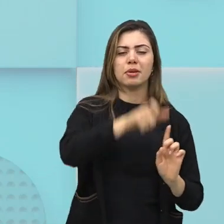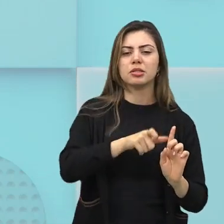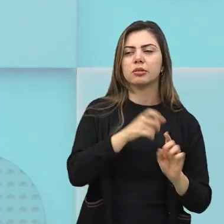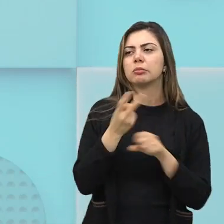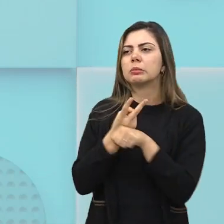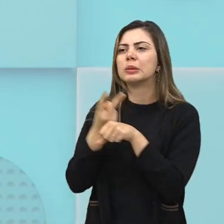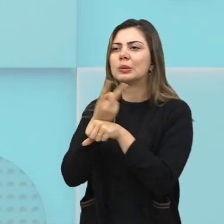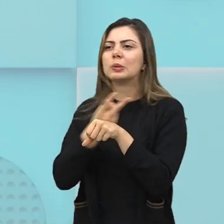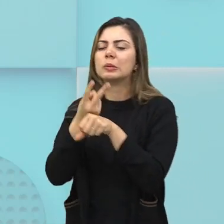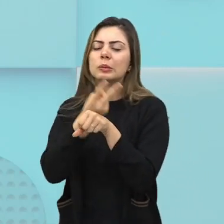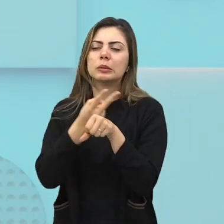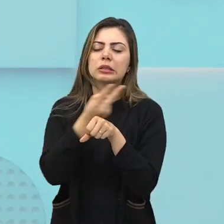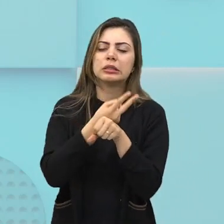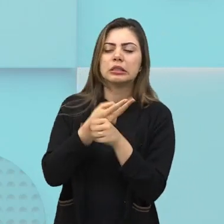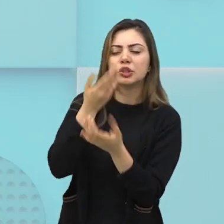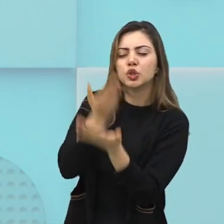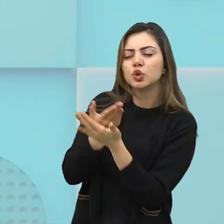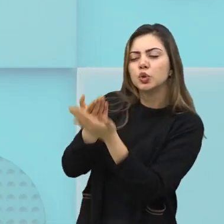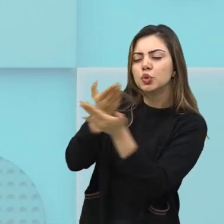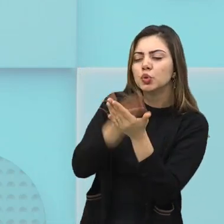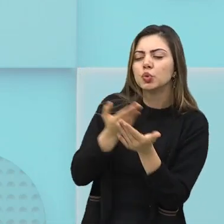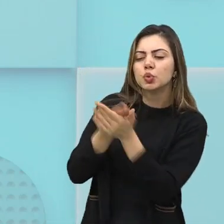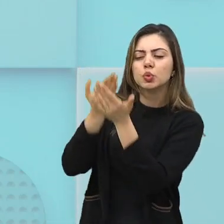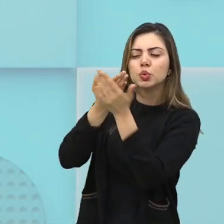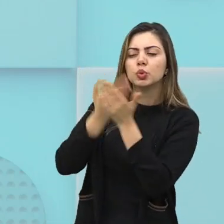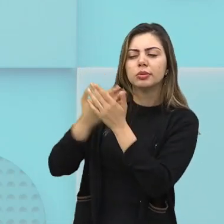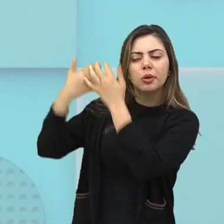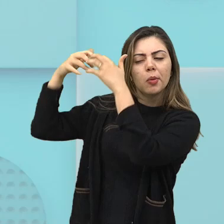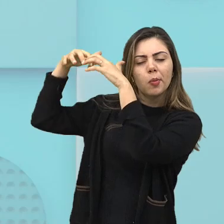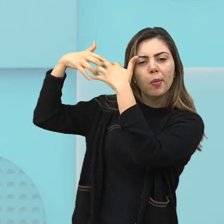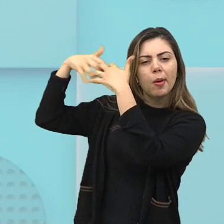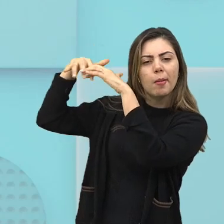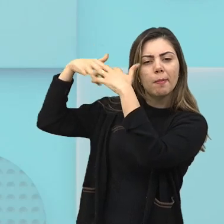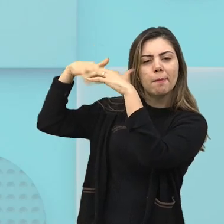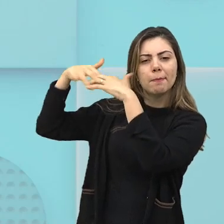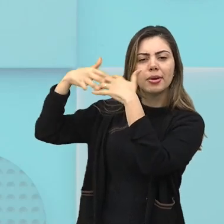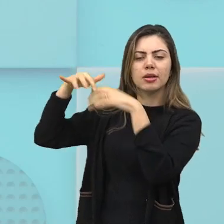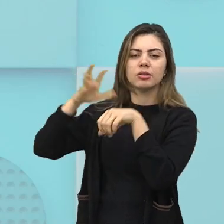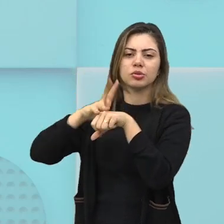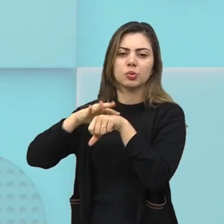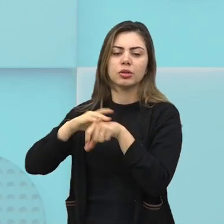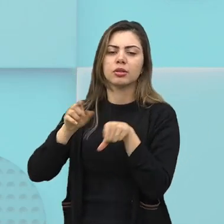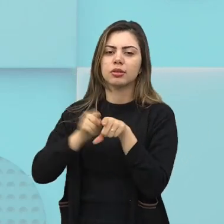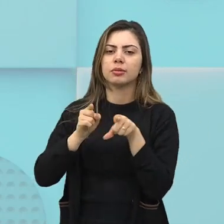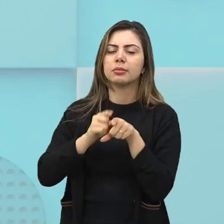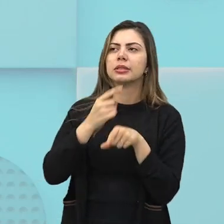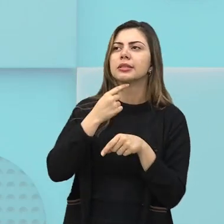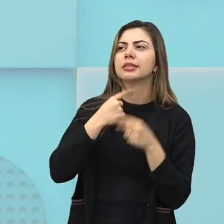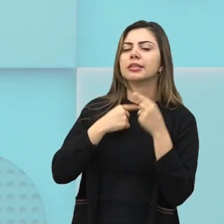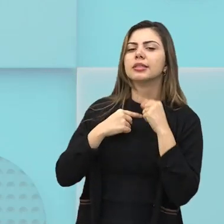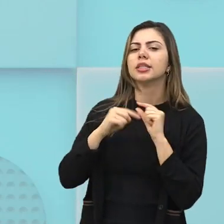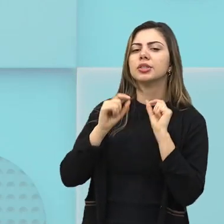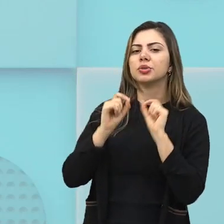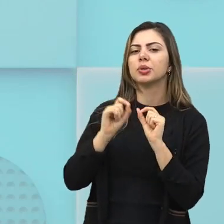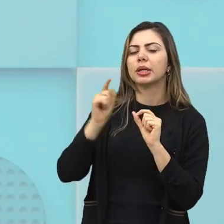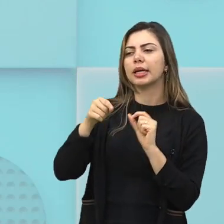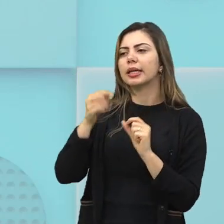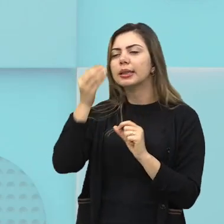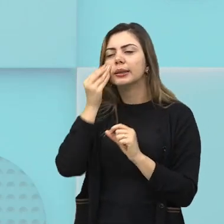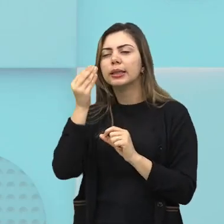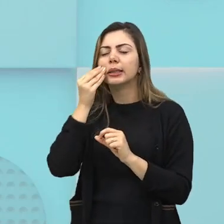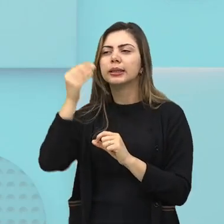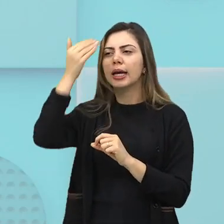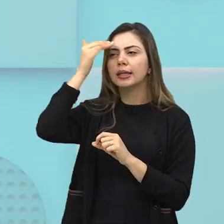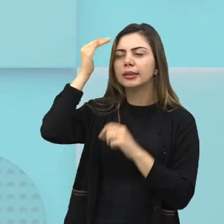pela compreensão da mente humana e o desejo de controle sobre ela,